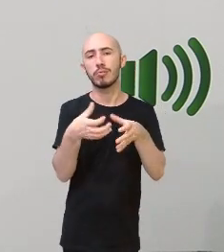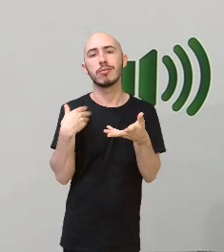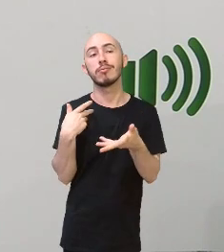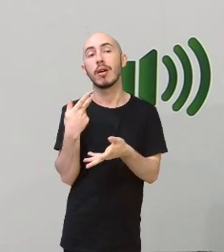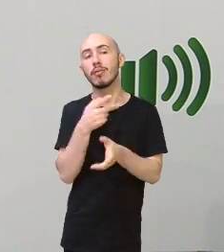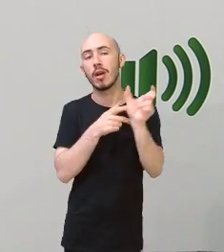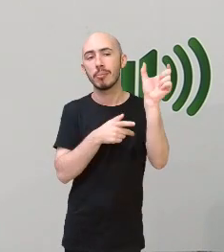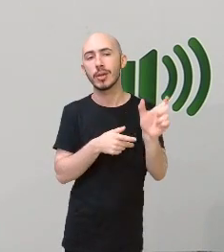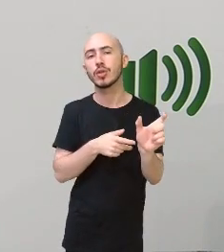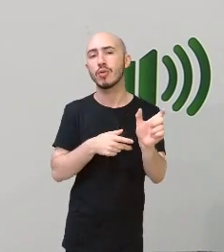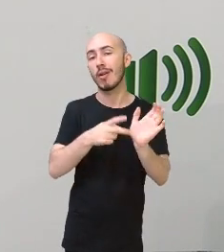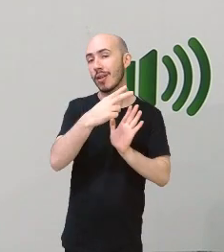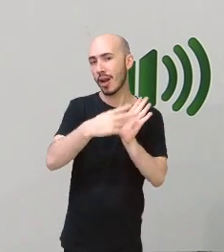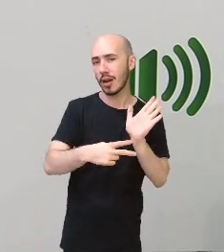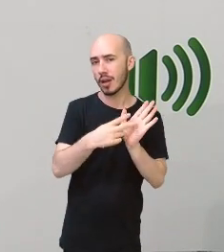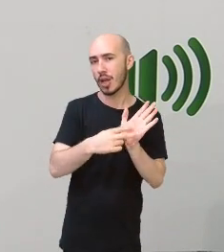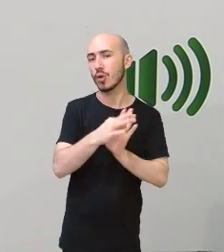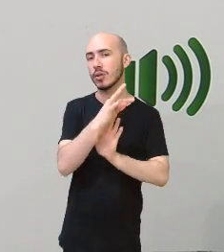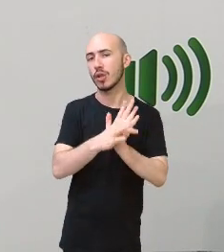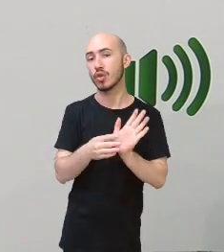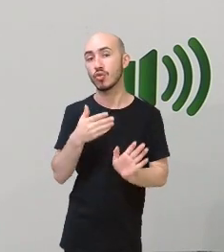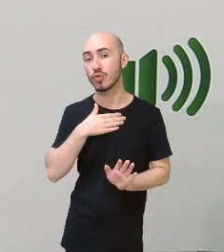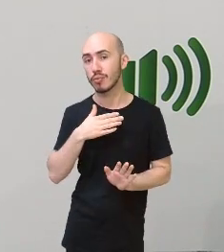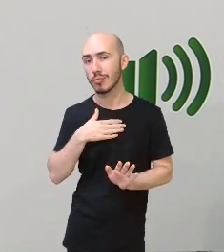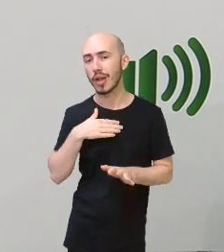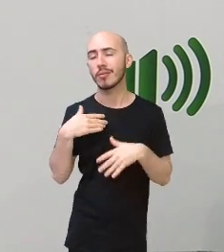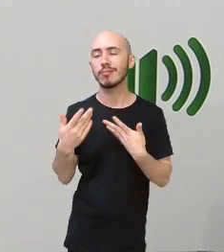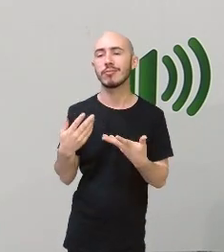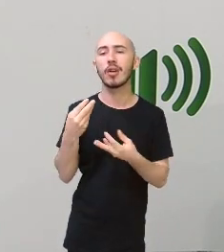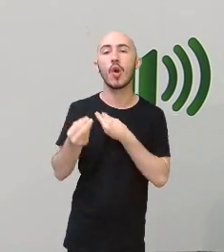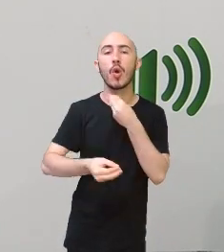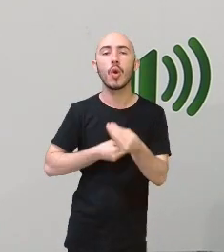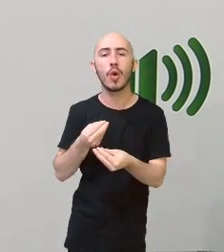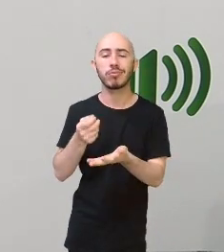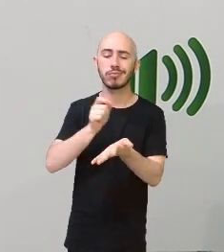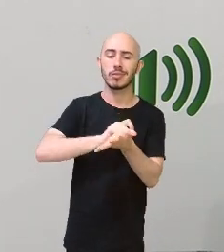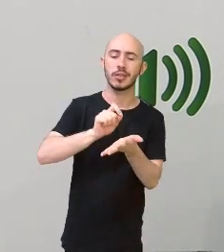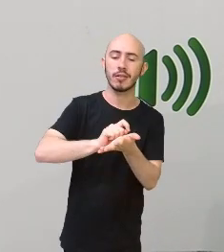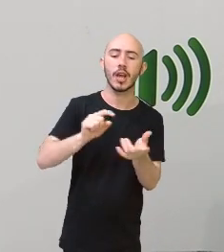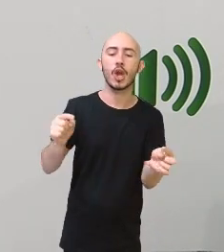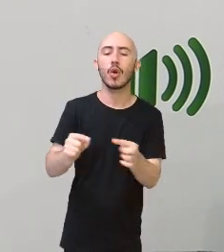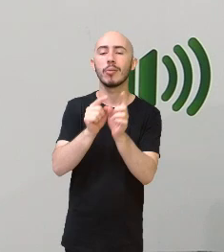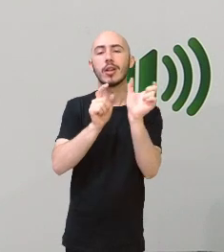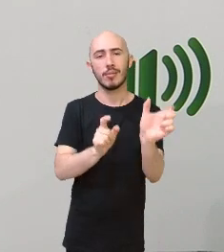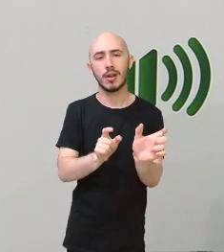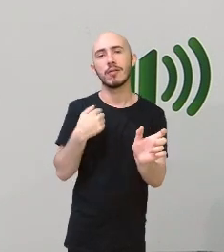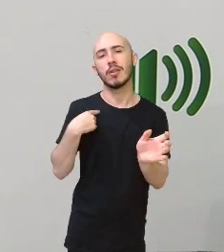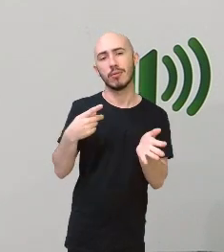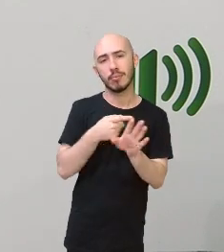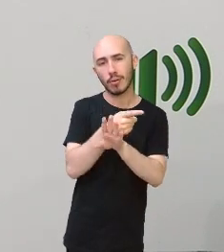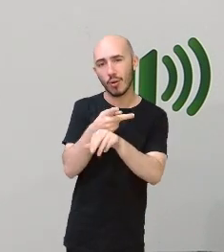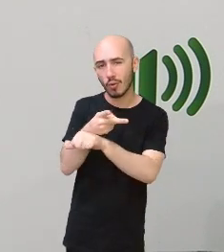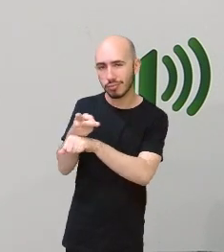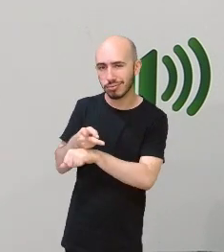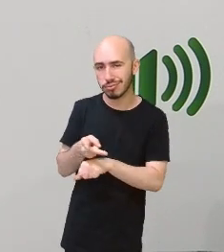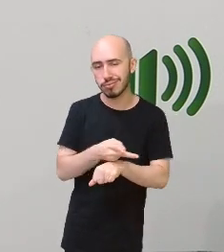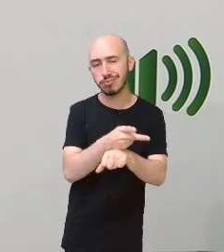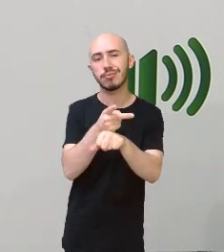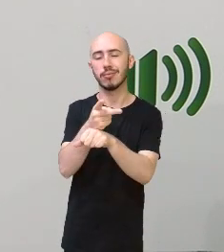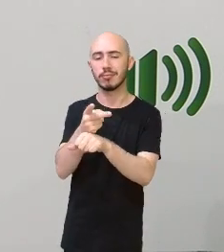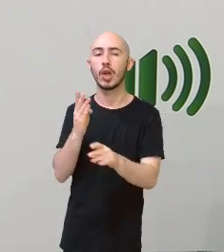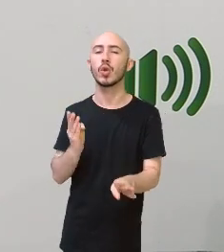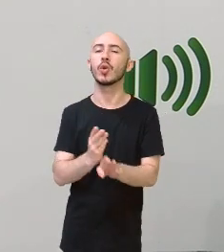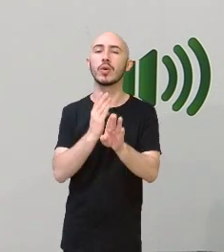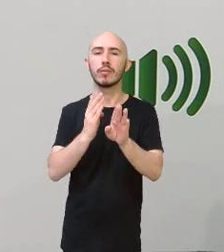quem vai ler o meu texto, né? O que será que eu quero passar ali para aquela pessoa? Voltando àquele